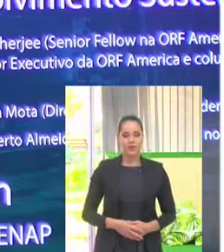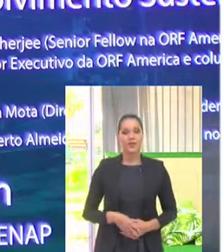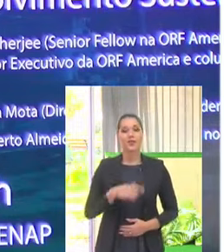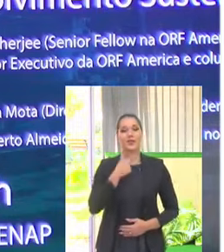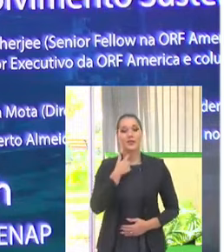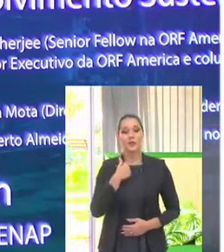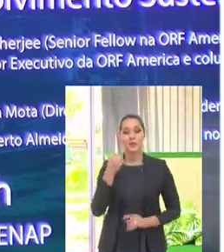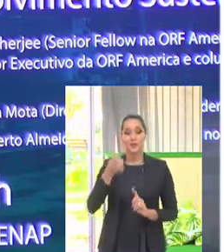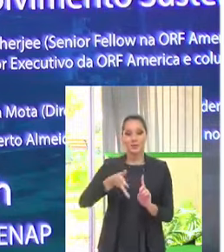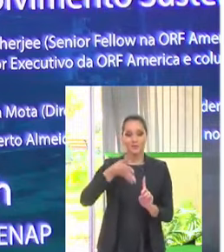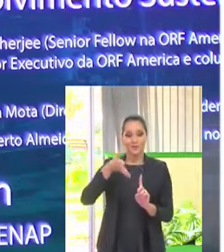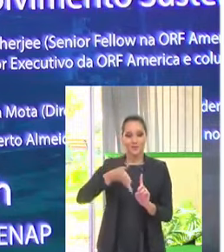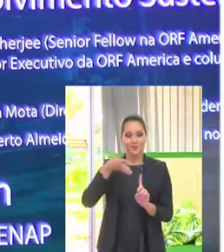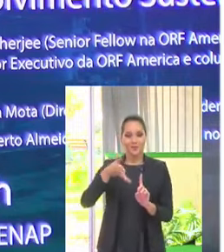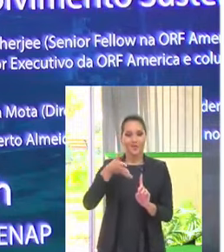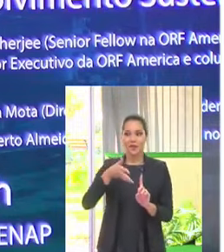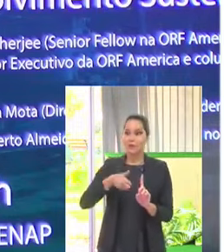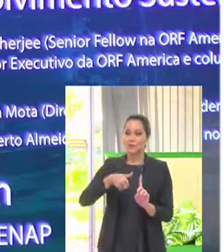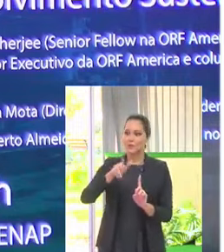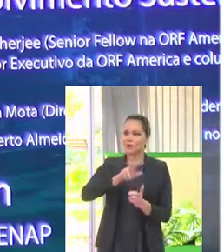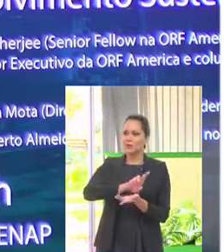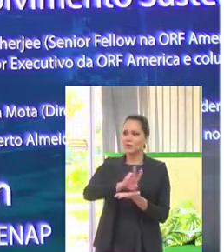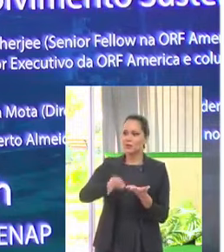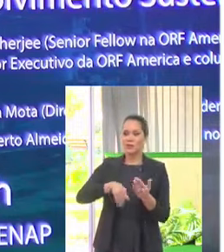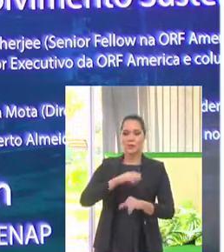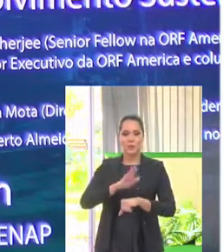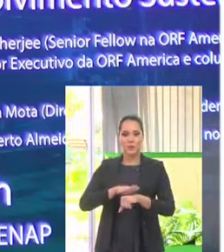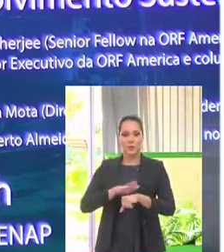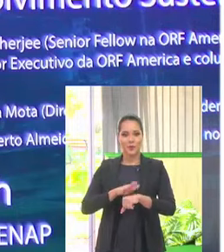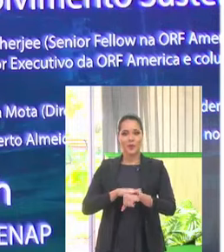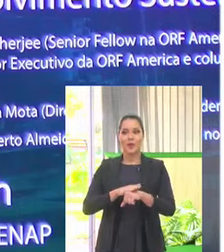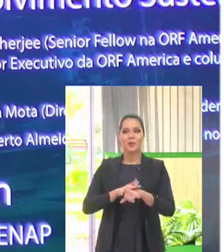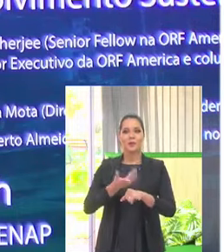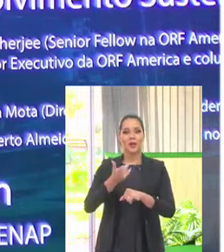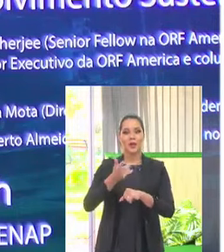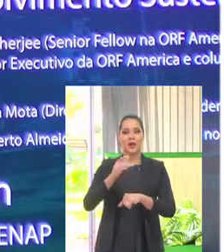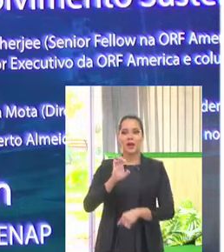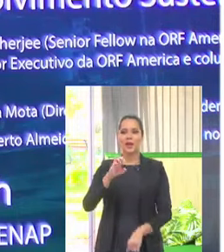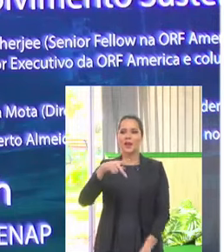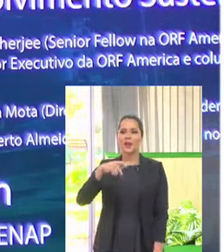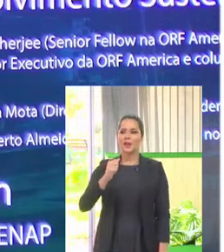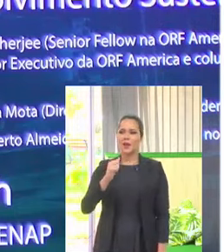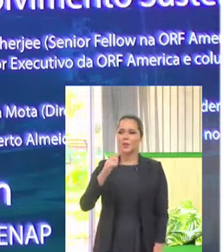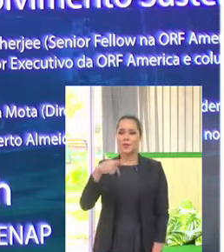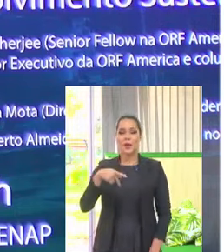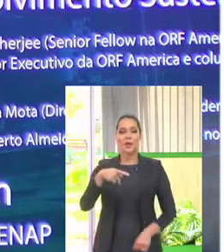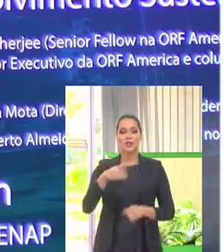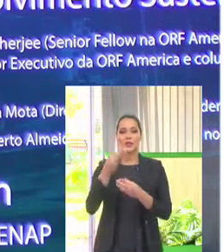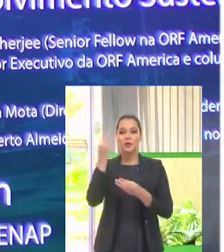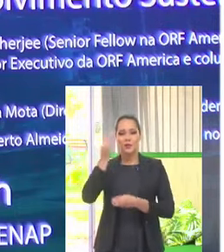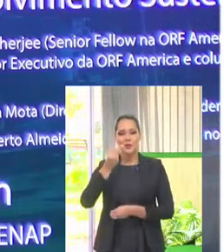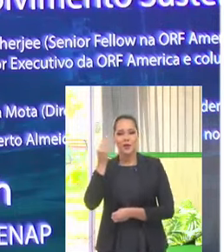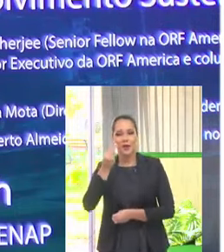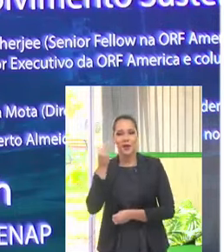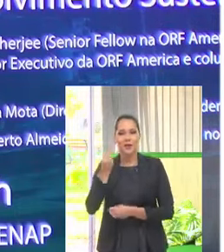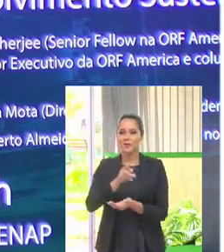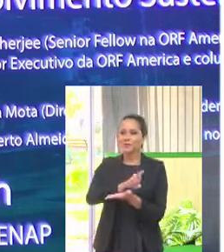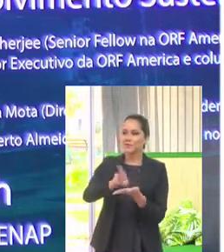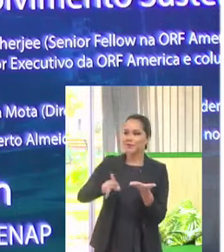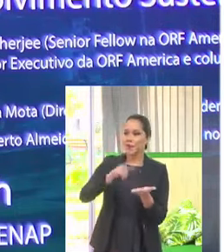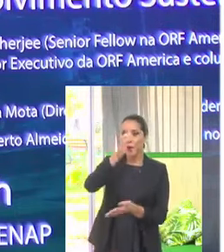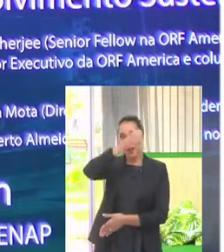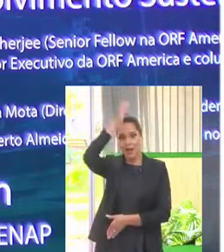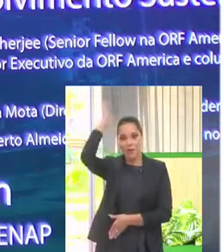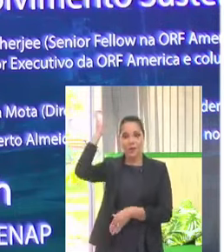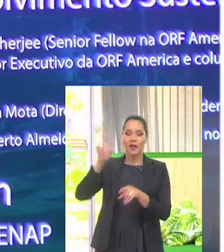Desejamos que esta palestra seja mais um dos muitos momentos proporcionados pela ENAP de aprendizado e troca de experiências. Que os